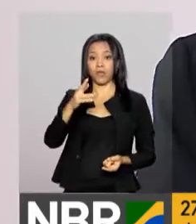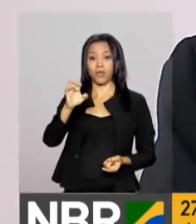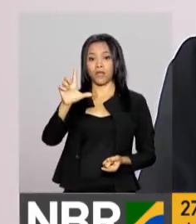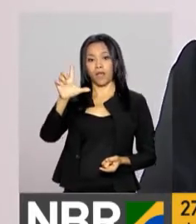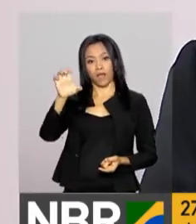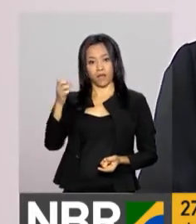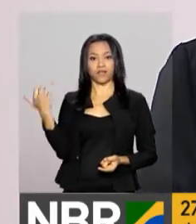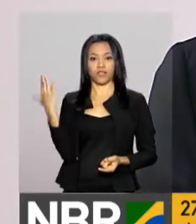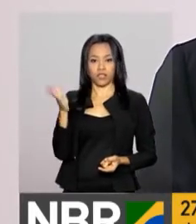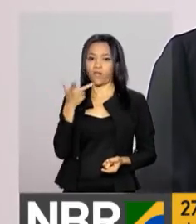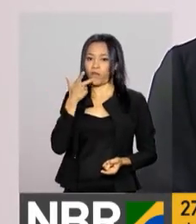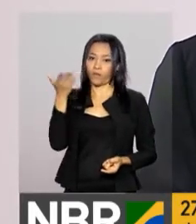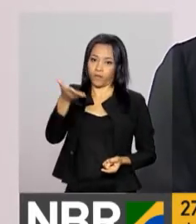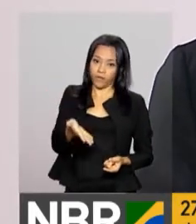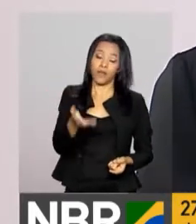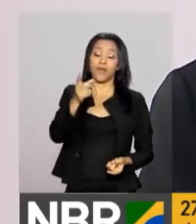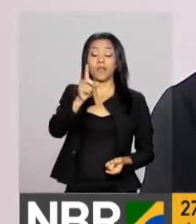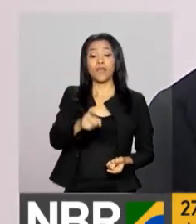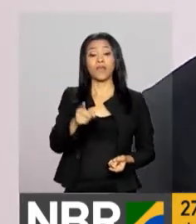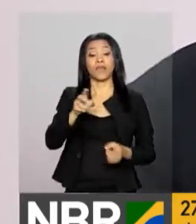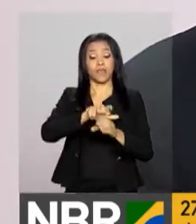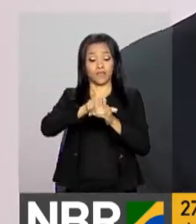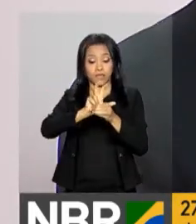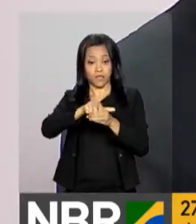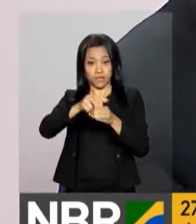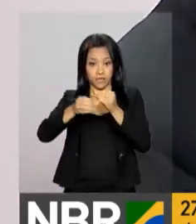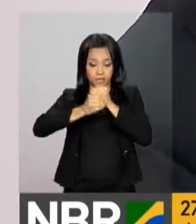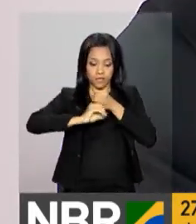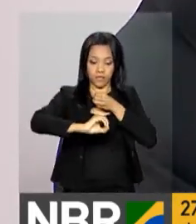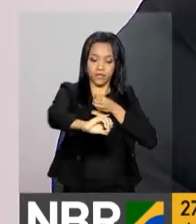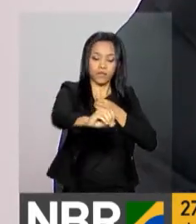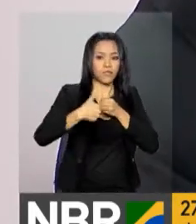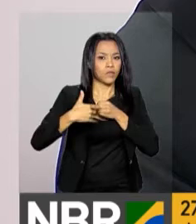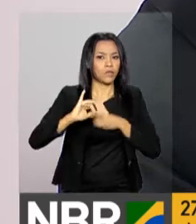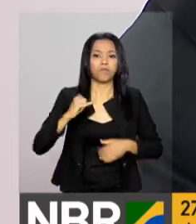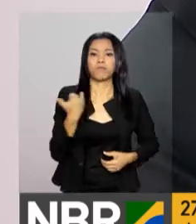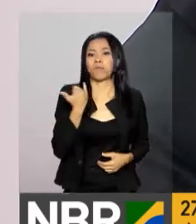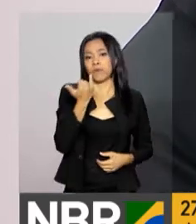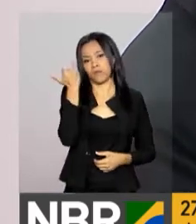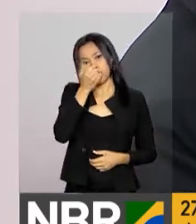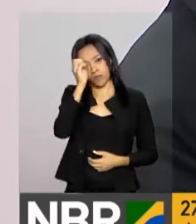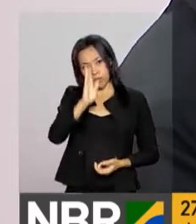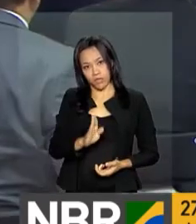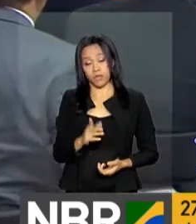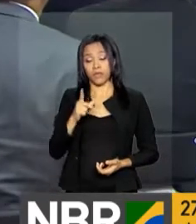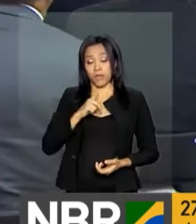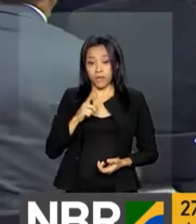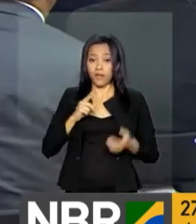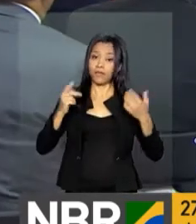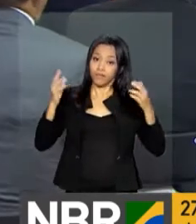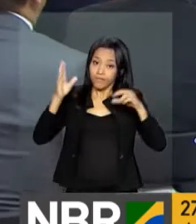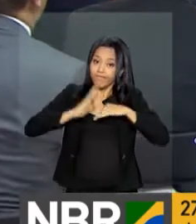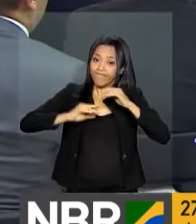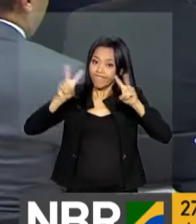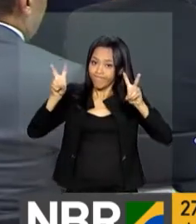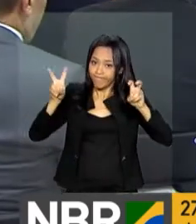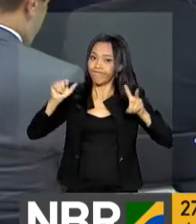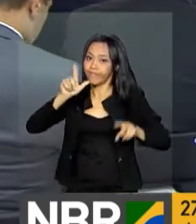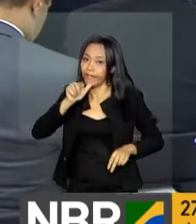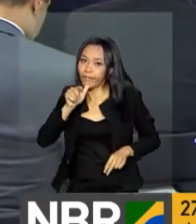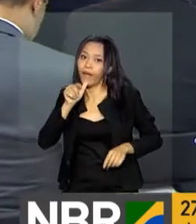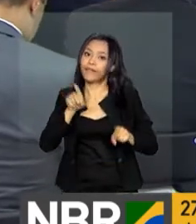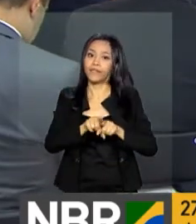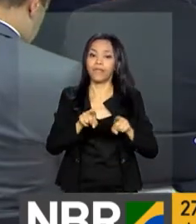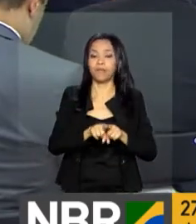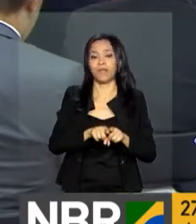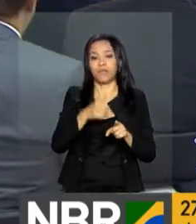a questão básica para o brasil porque envolve também não só o problema da água mas também a questão do esgoto e veja